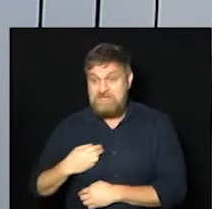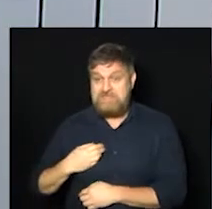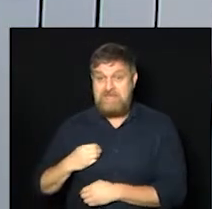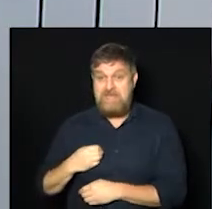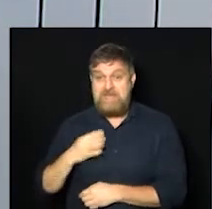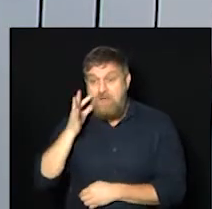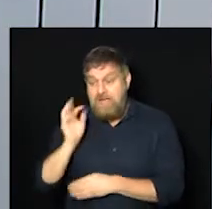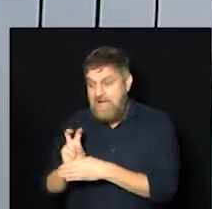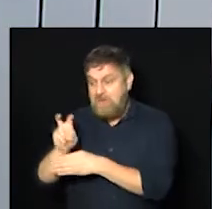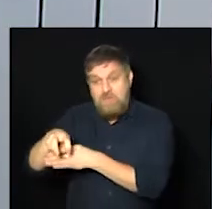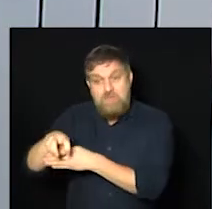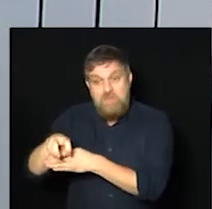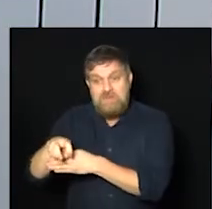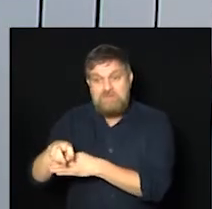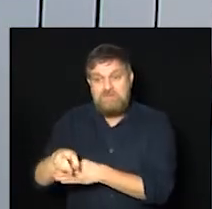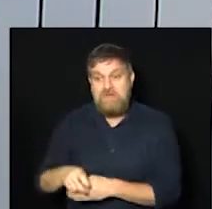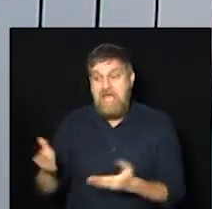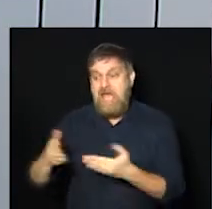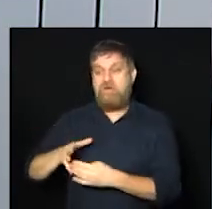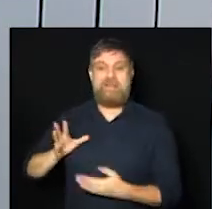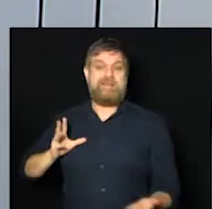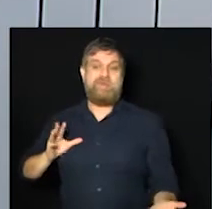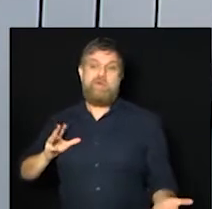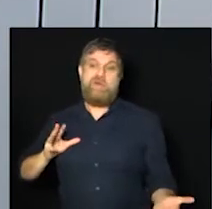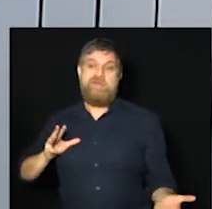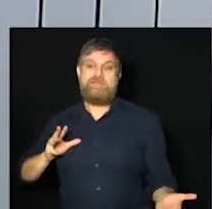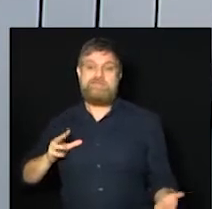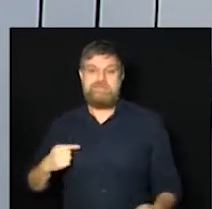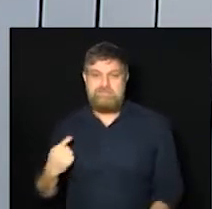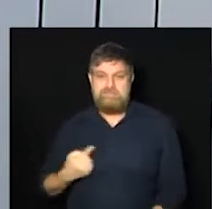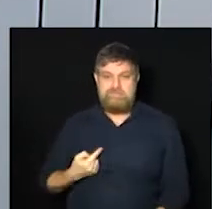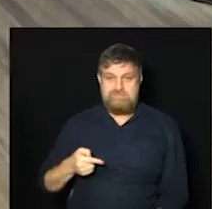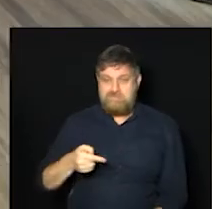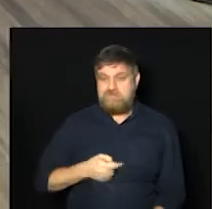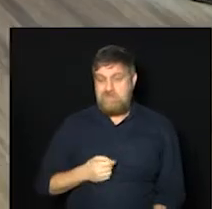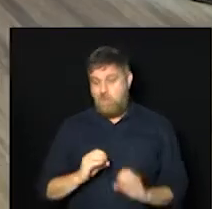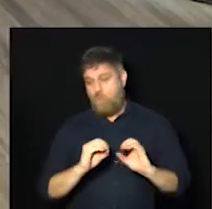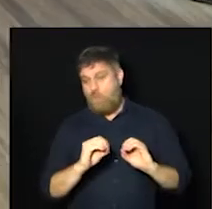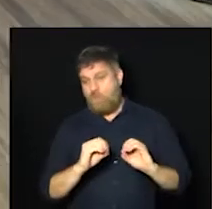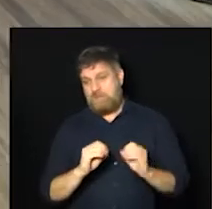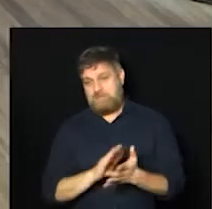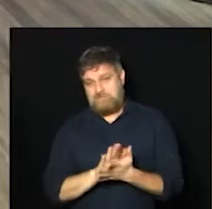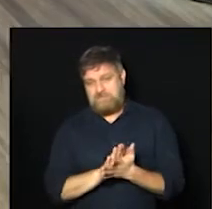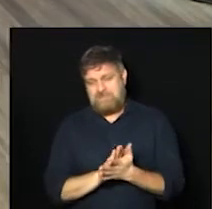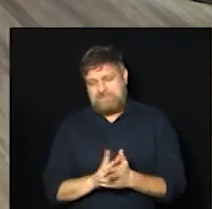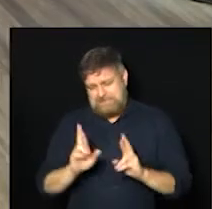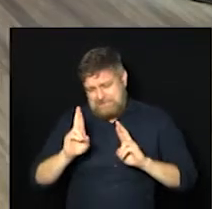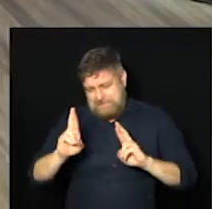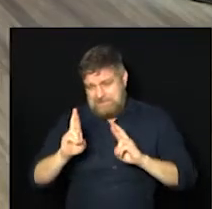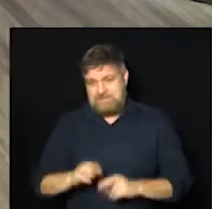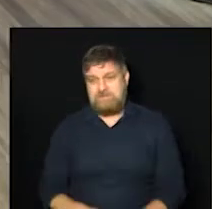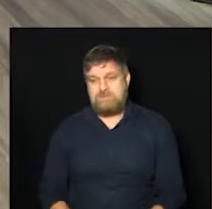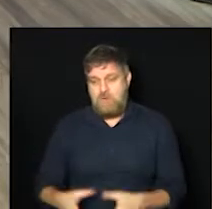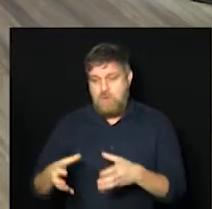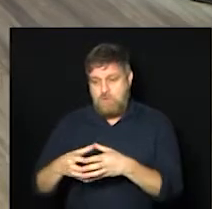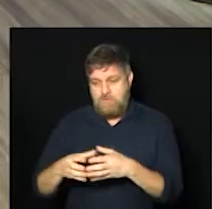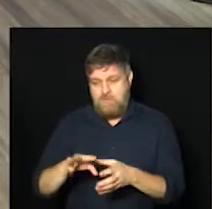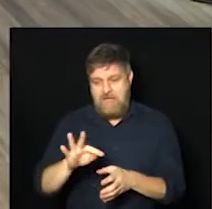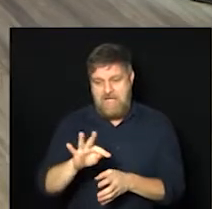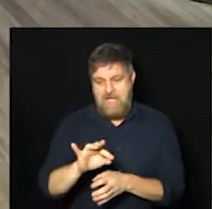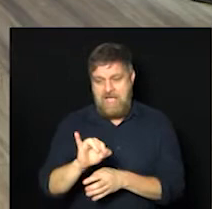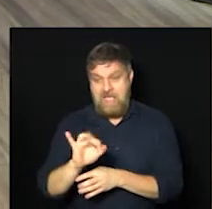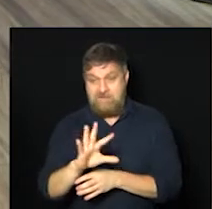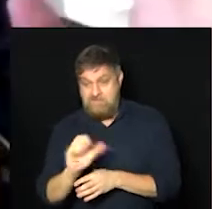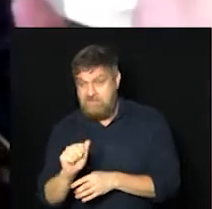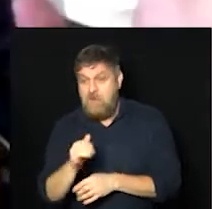muitos jogadores têm no futsal, né? E vocês teriam que ter esse reconhecimento. Não, mas vai ter agora. A FIFA tá caminhando bem para ter. Então, só para você